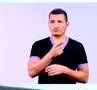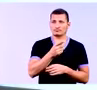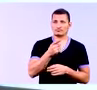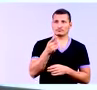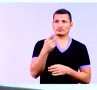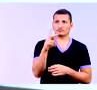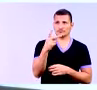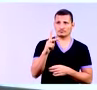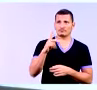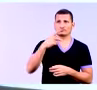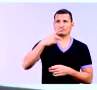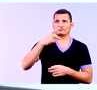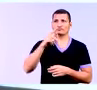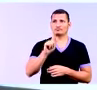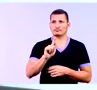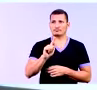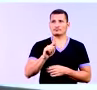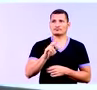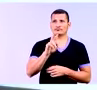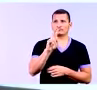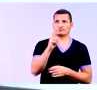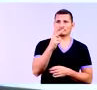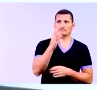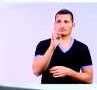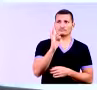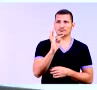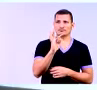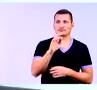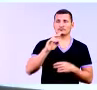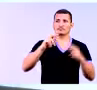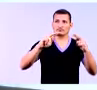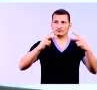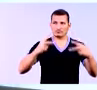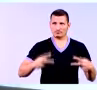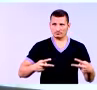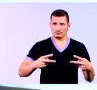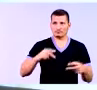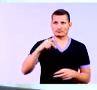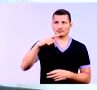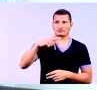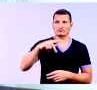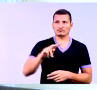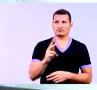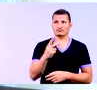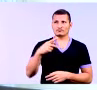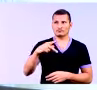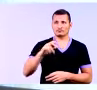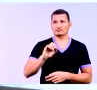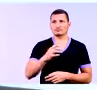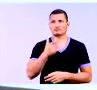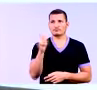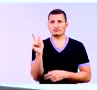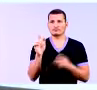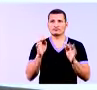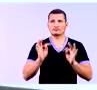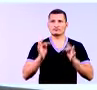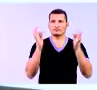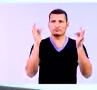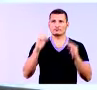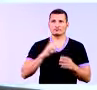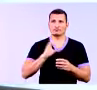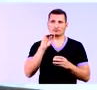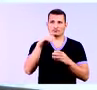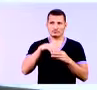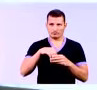páginas HTTP, se suas páginas HTML, PHP ou qualquer outra tecnologia estão dentro